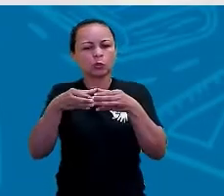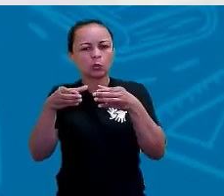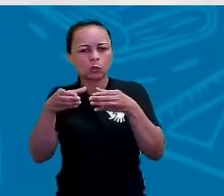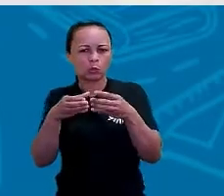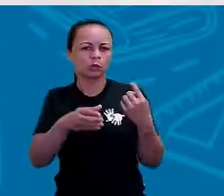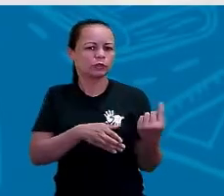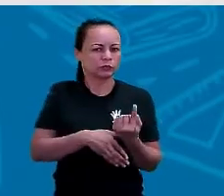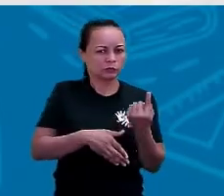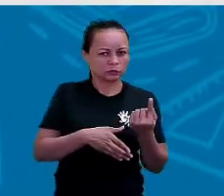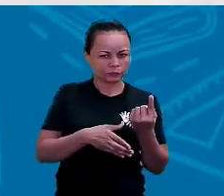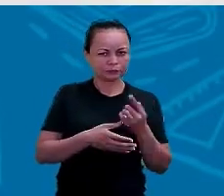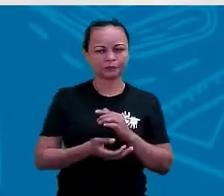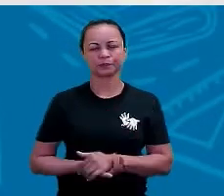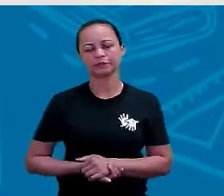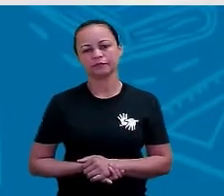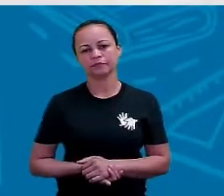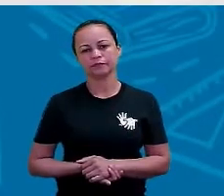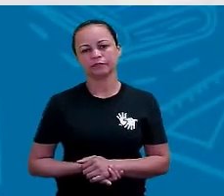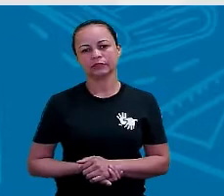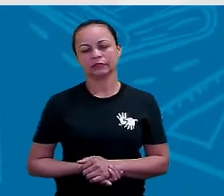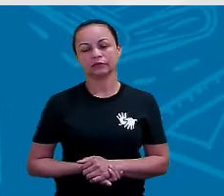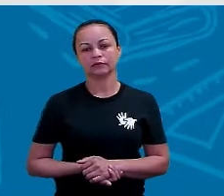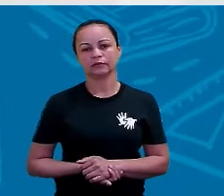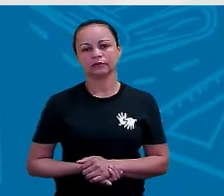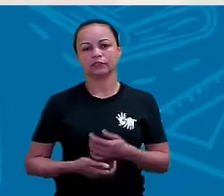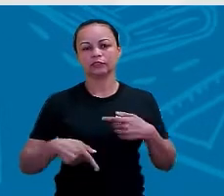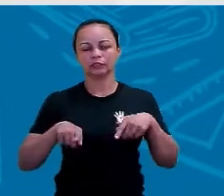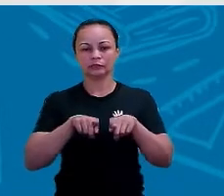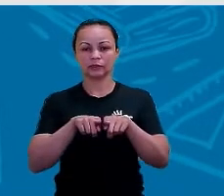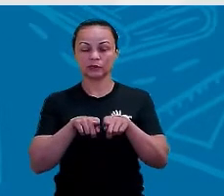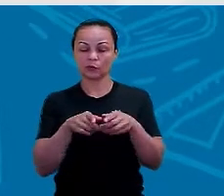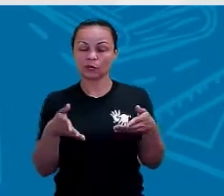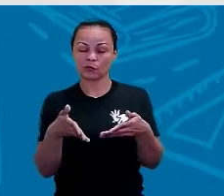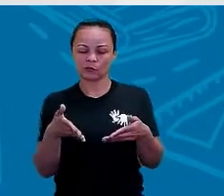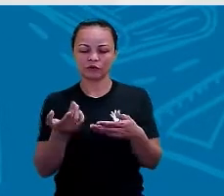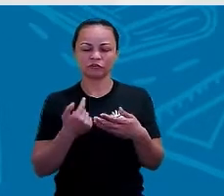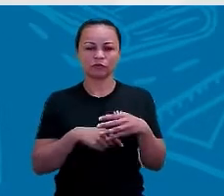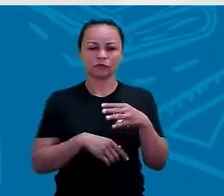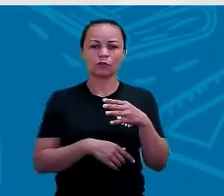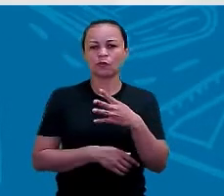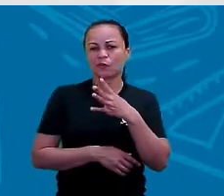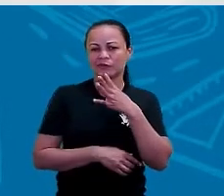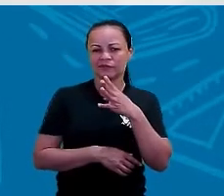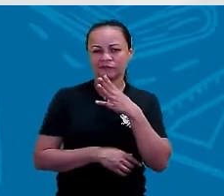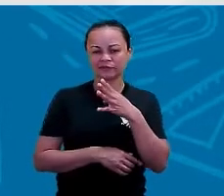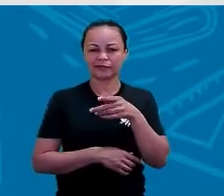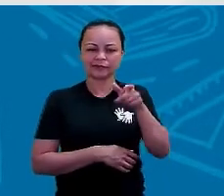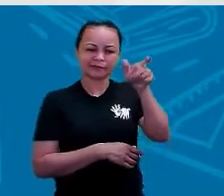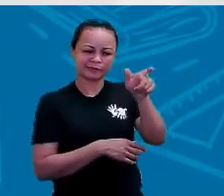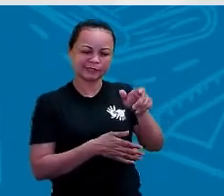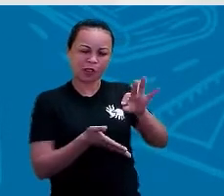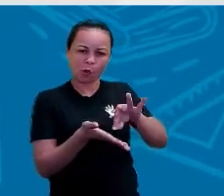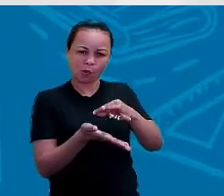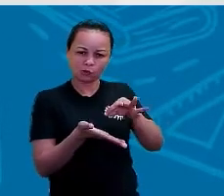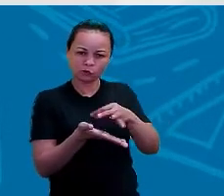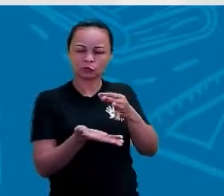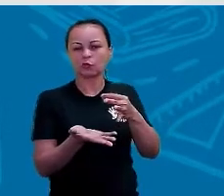E aí, vamos conhecer um pouquinho desse autor do nosso